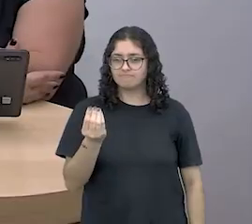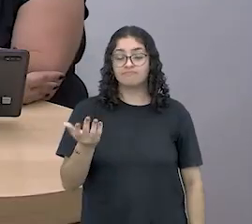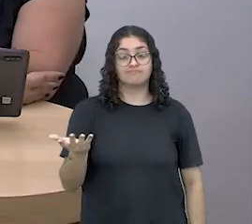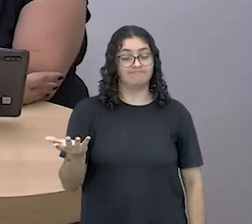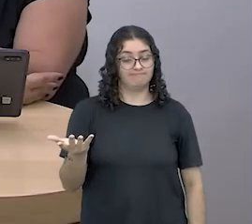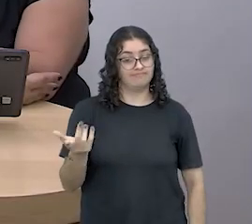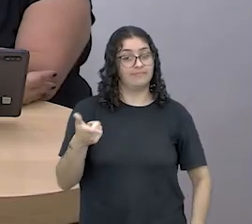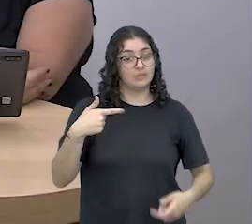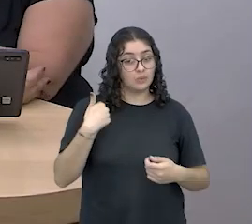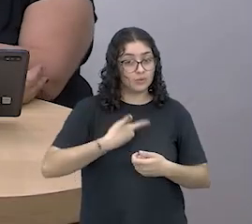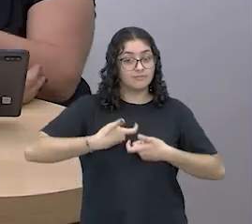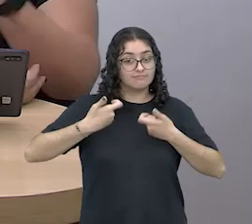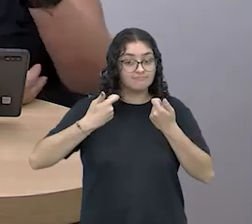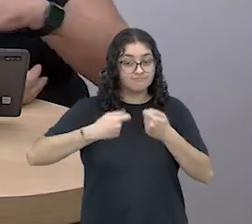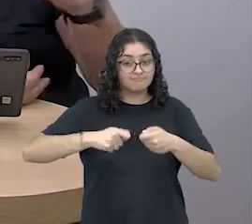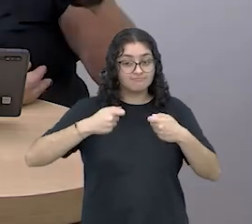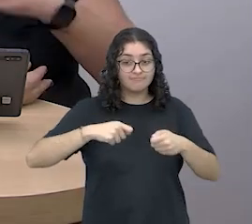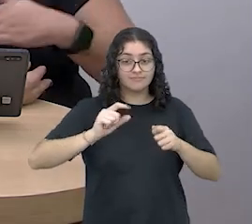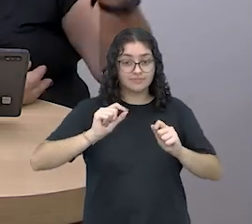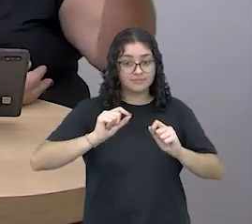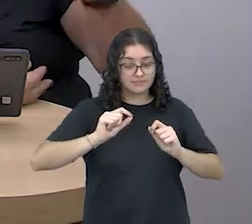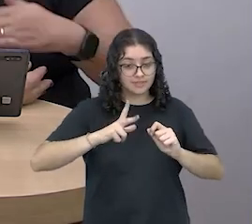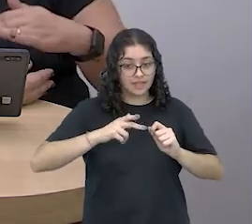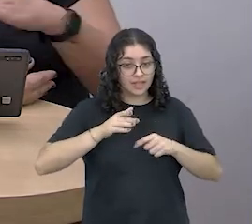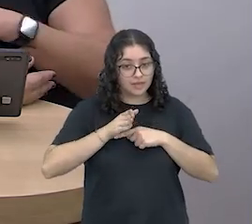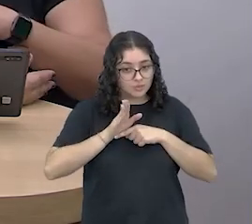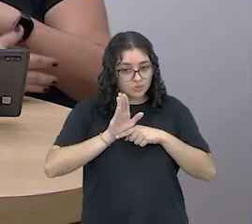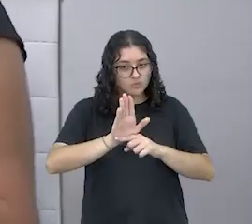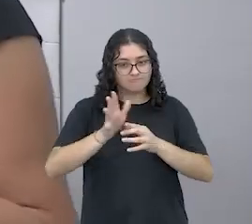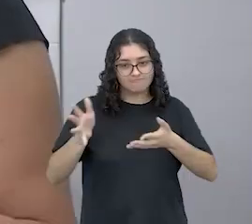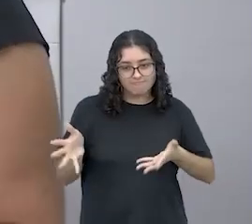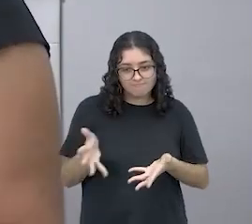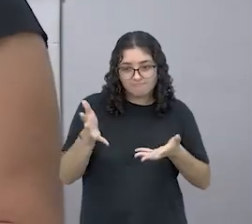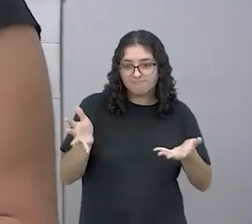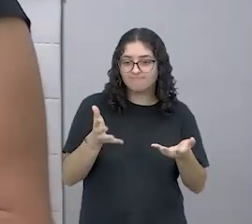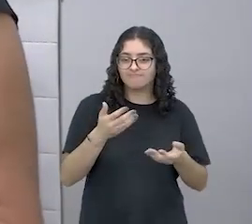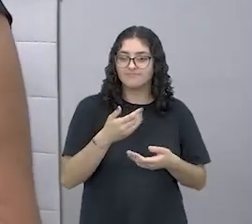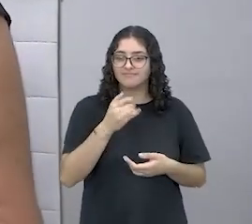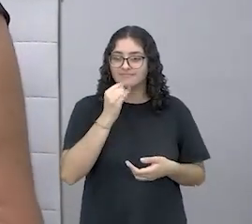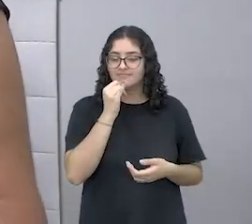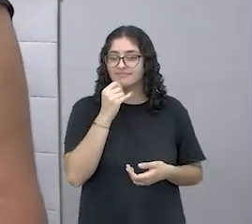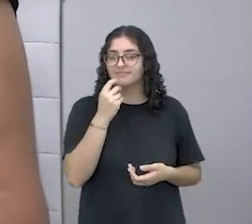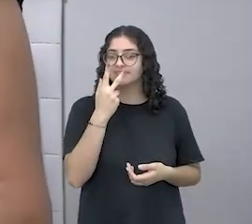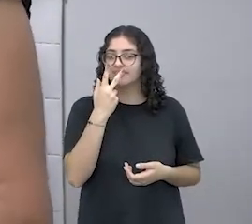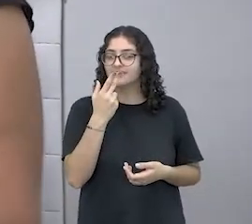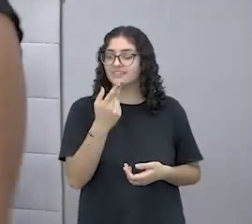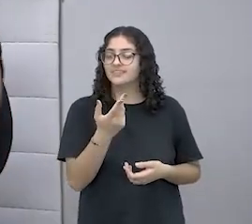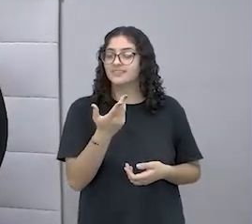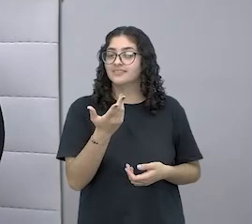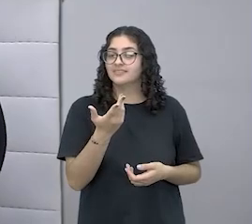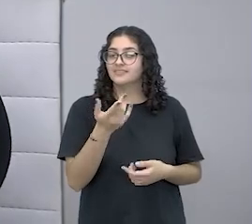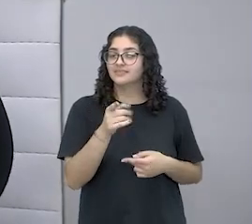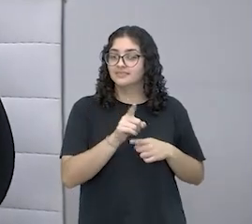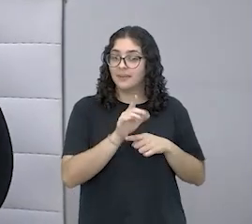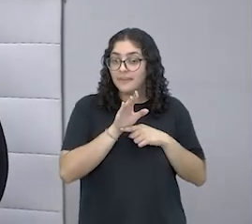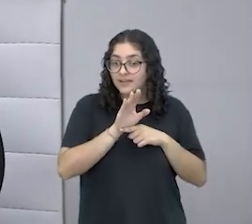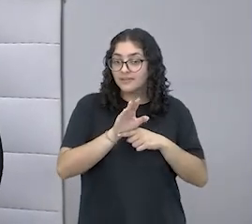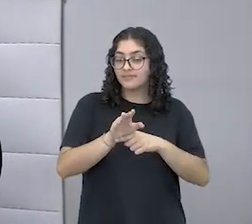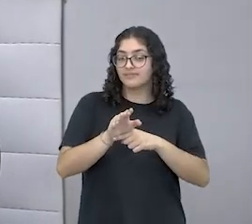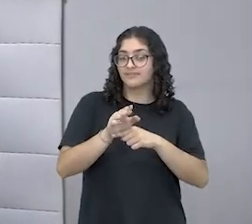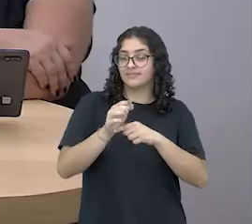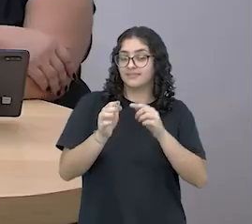que a gente precisa, né, também, ó, ajudar. E a gente acaba auxiliando aí nesse